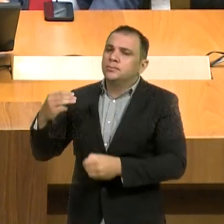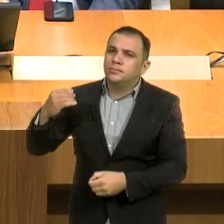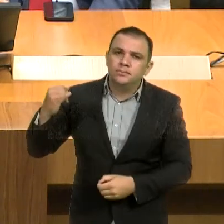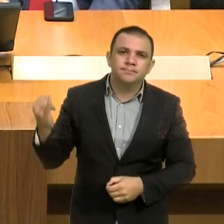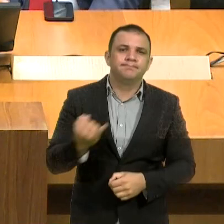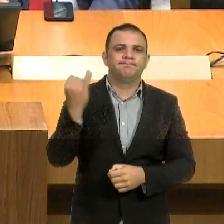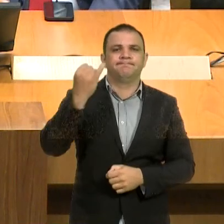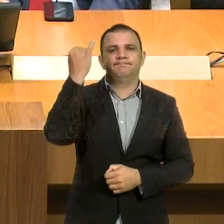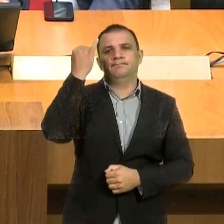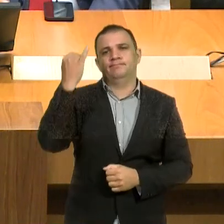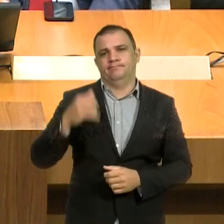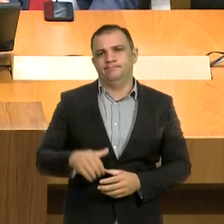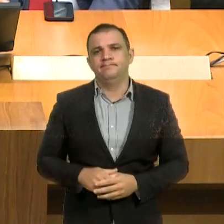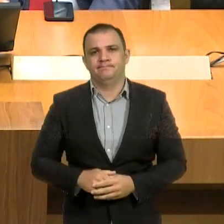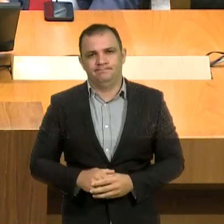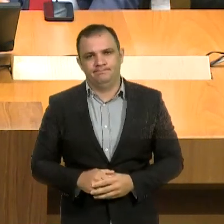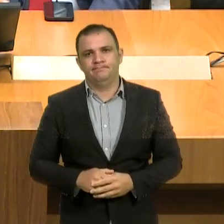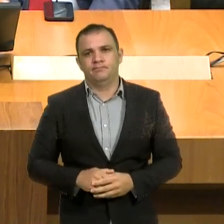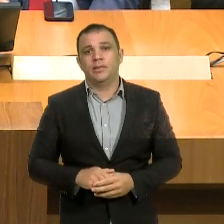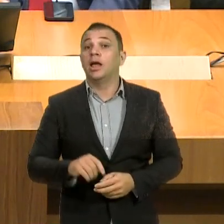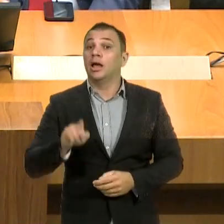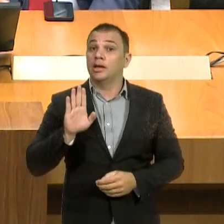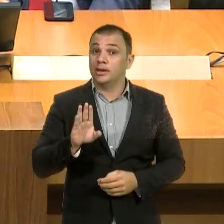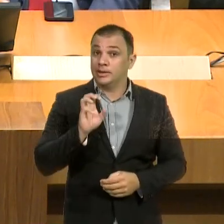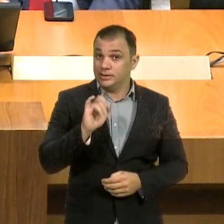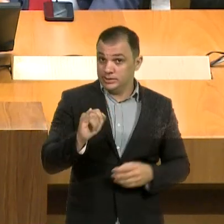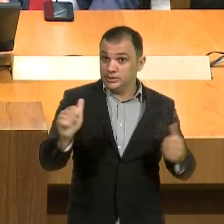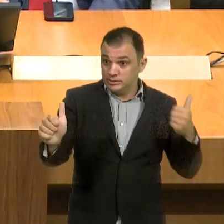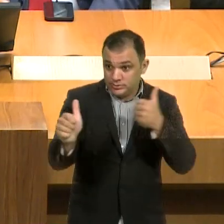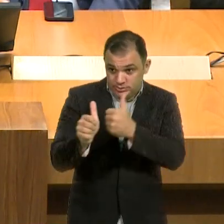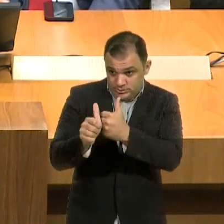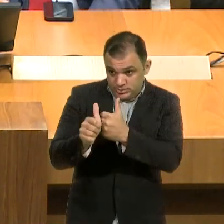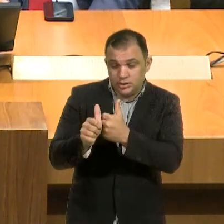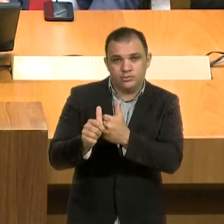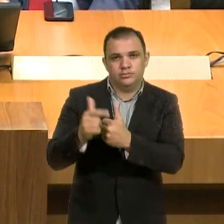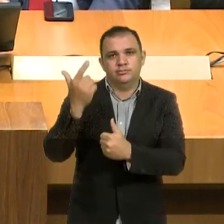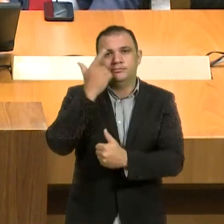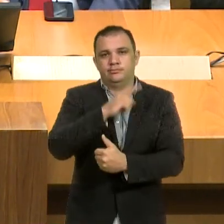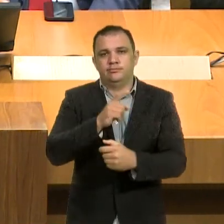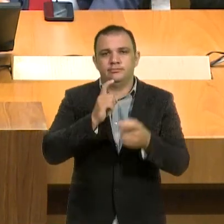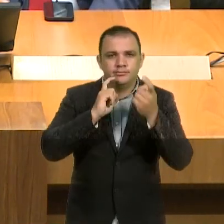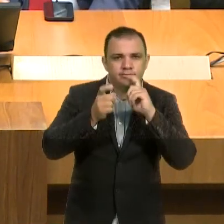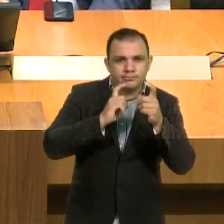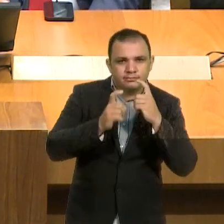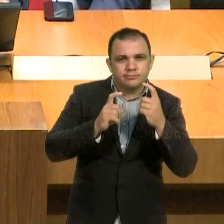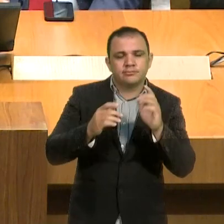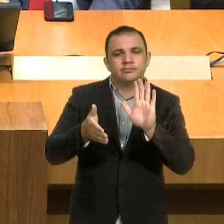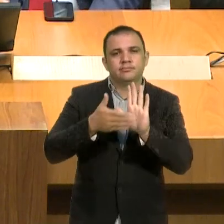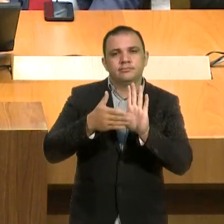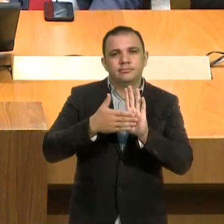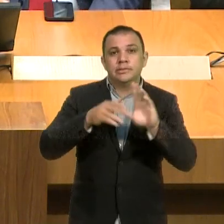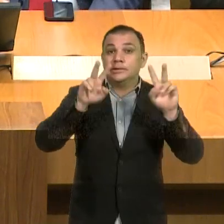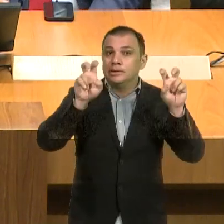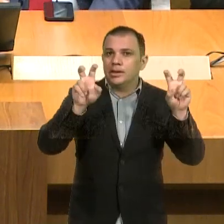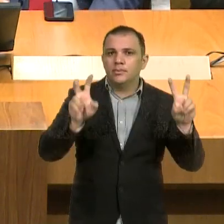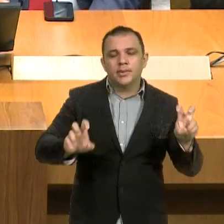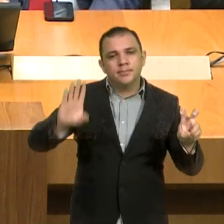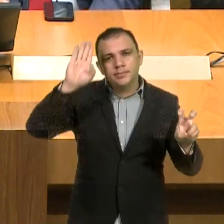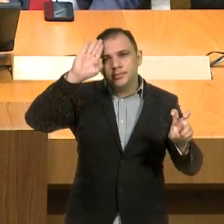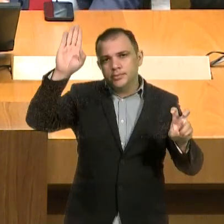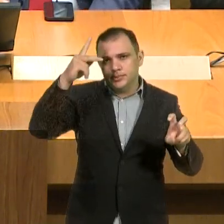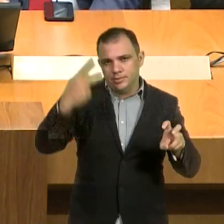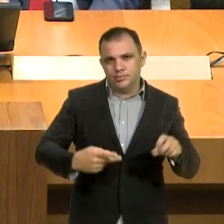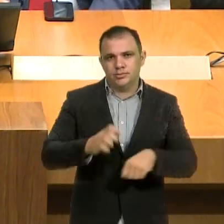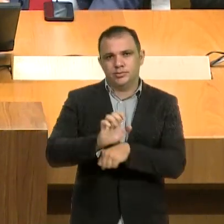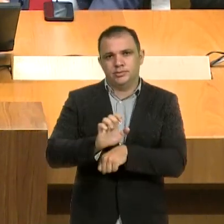importância. Assim seguiremos com a discussão propositiva dos grandes temas do estado,